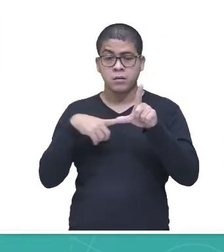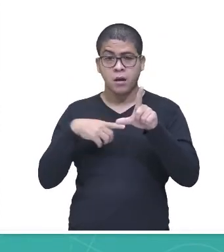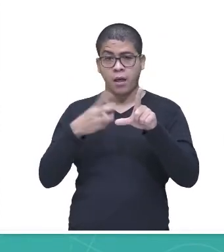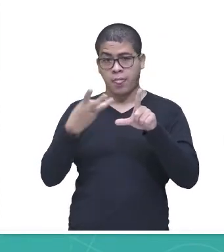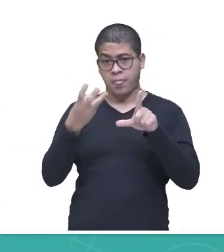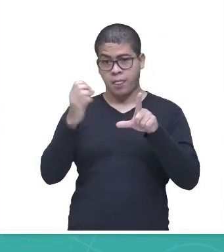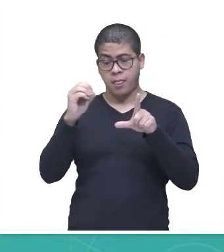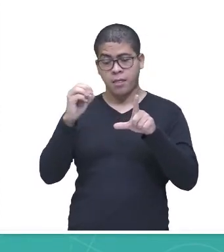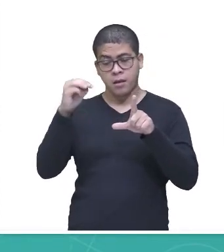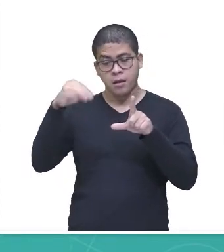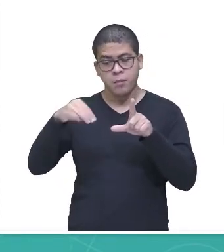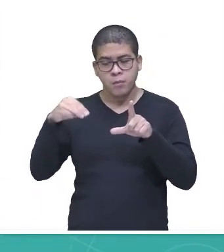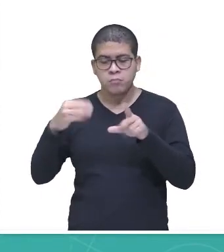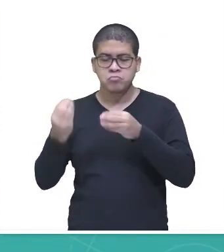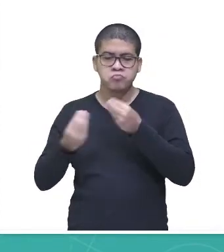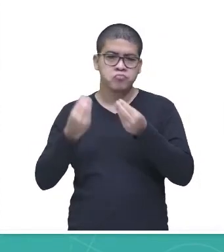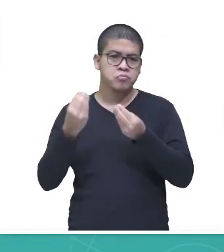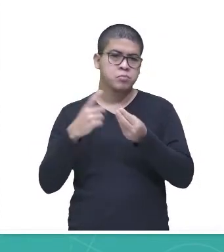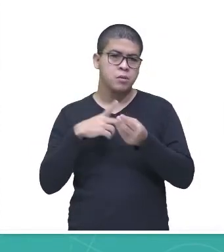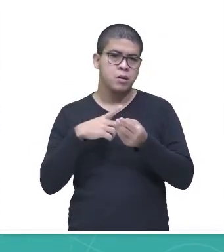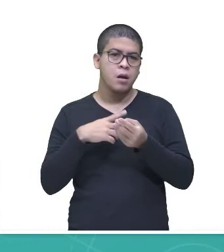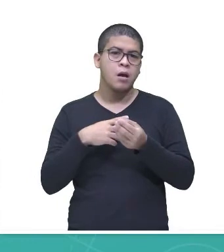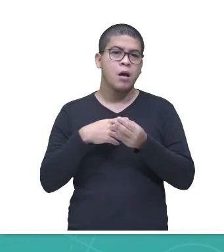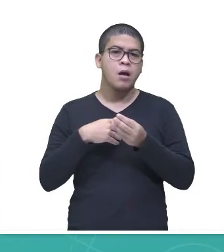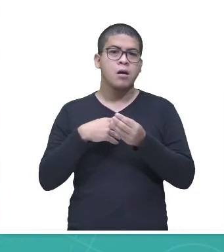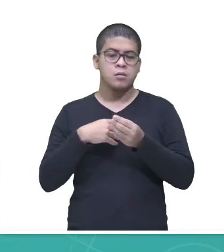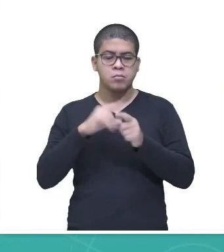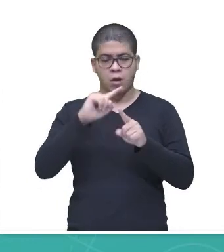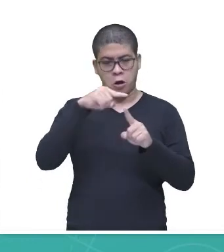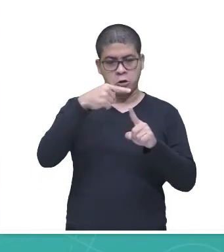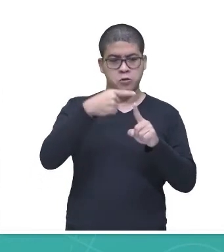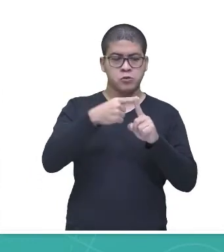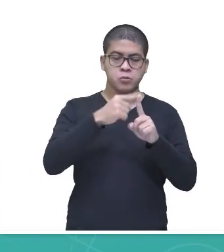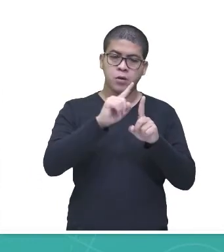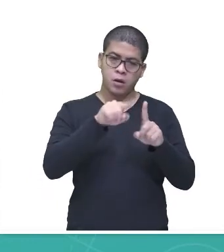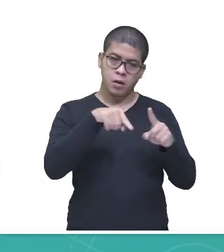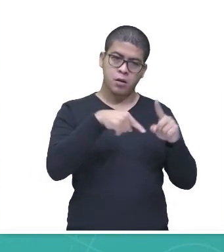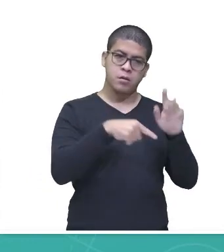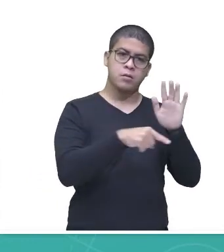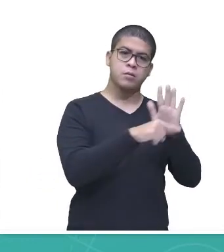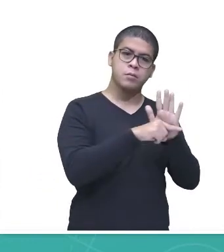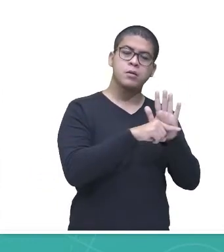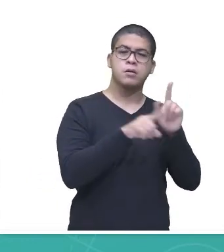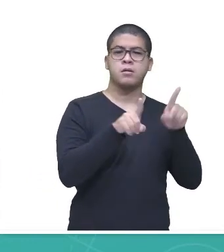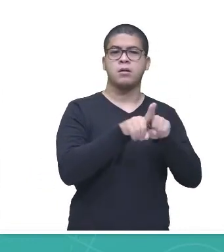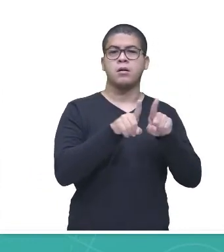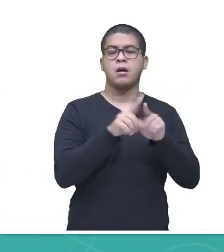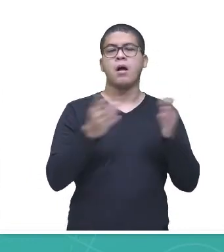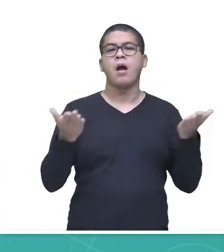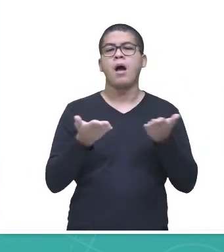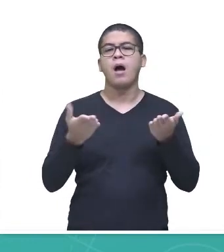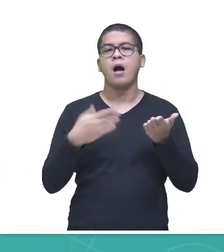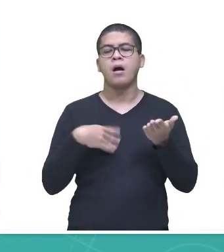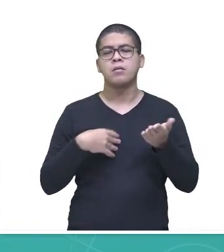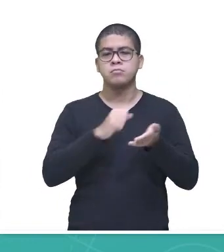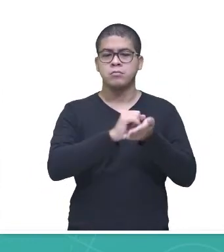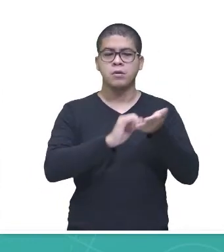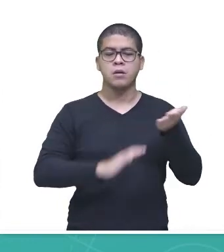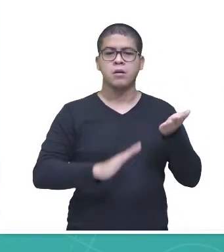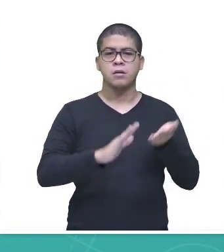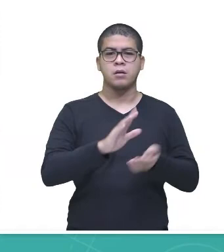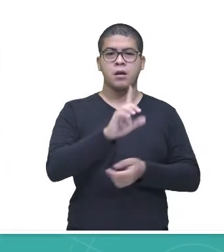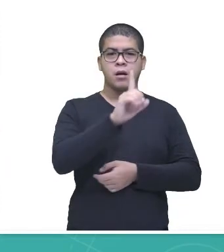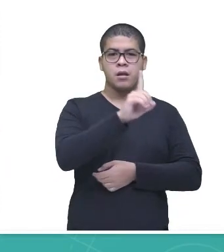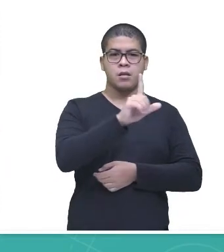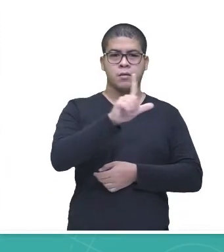assim a gente procede com a adição e subtração dos ângulos. Agora, para a gente exercitar, vamos fazer nossa